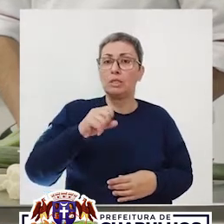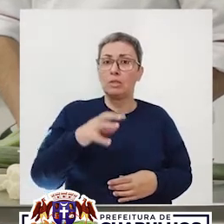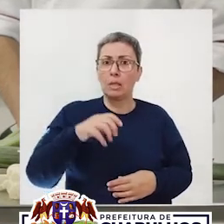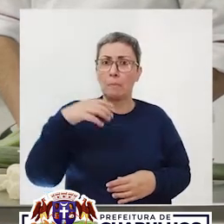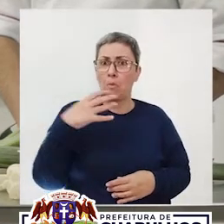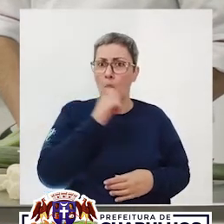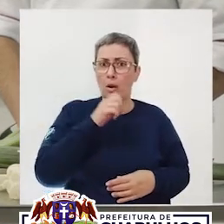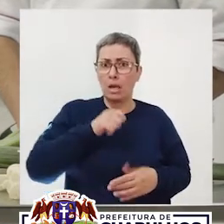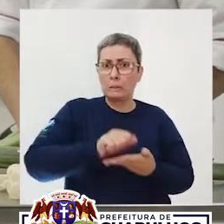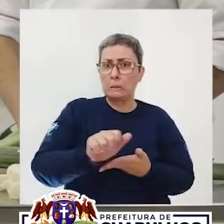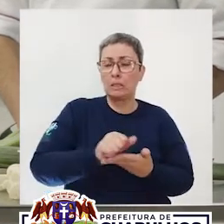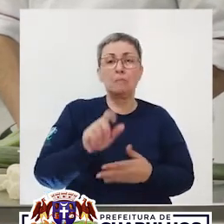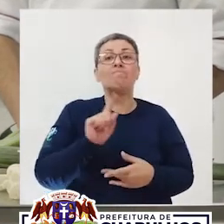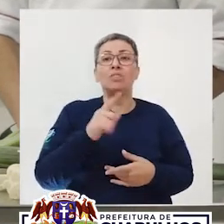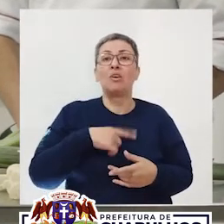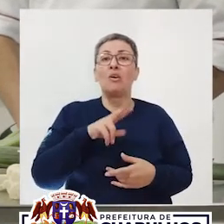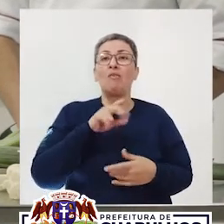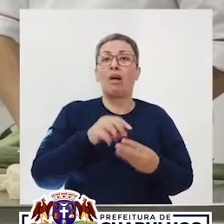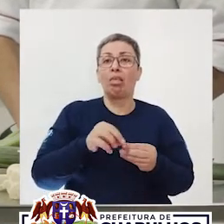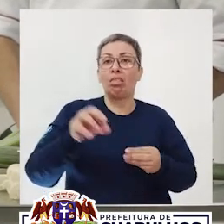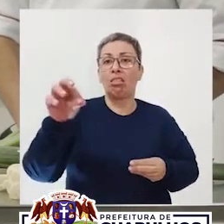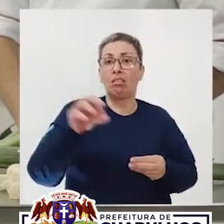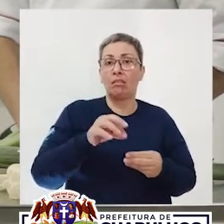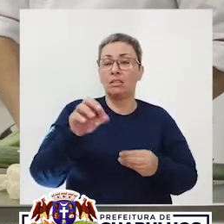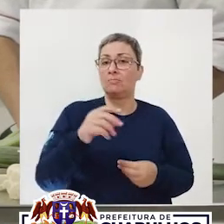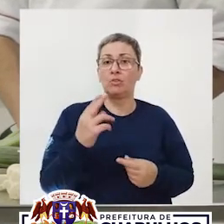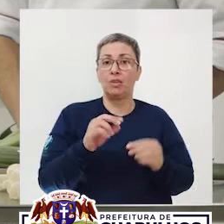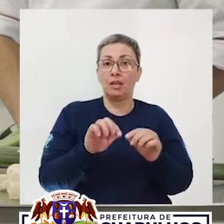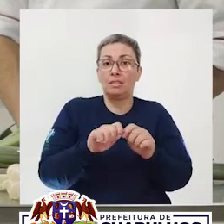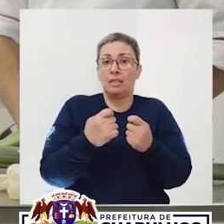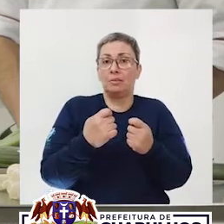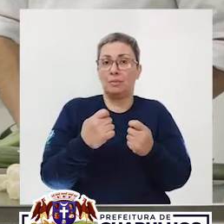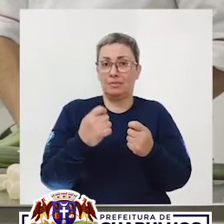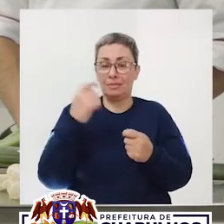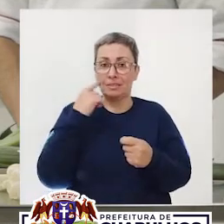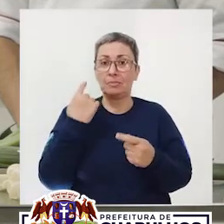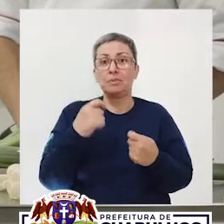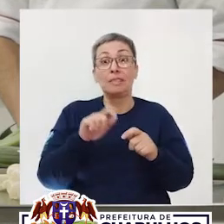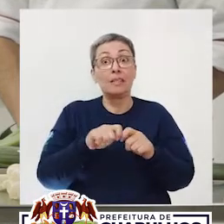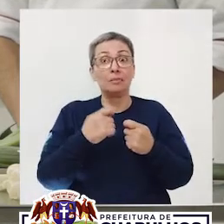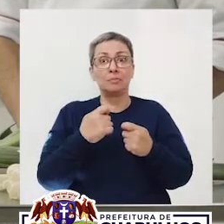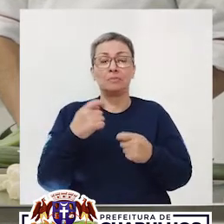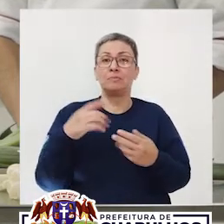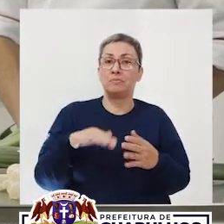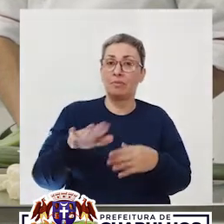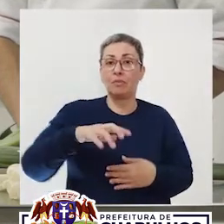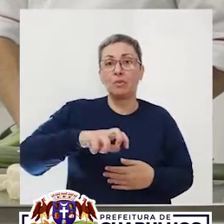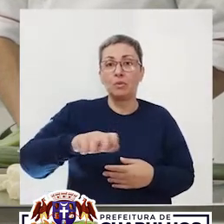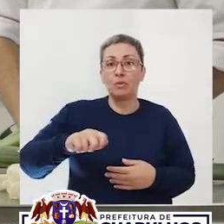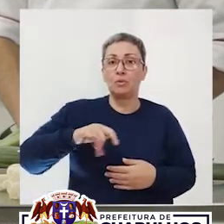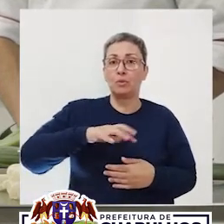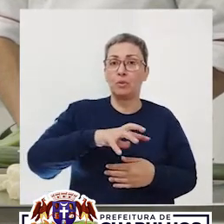se você bater ela e sovar, ela fica elástica, ela não fica quebradiça. Então, você